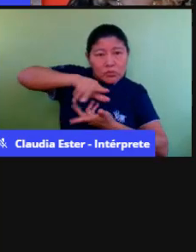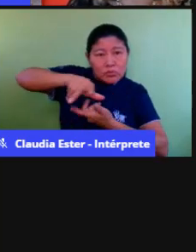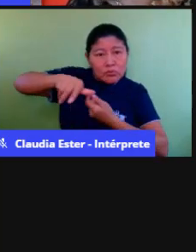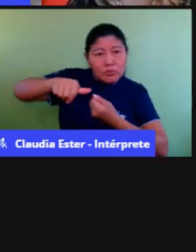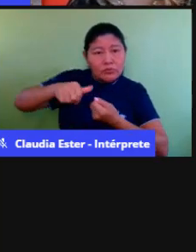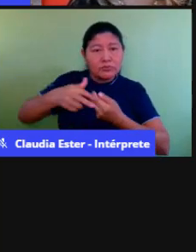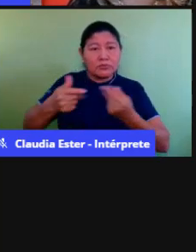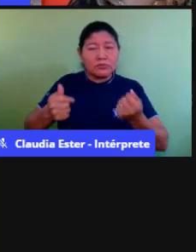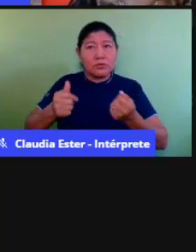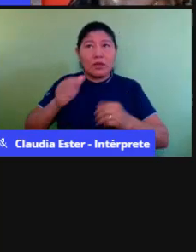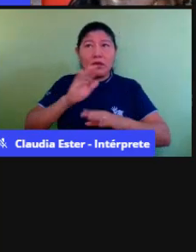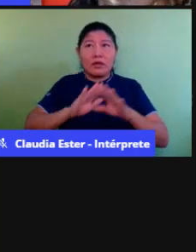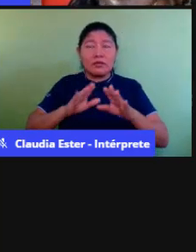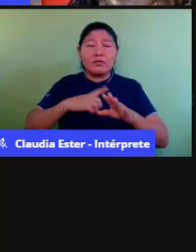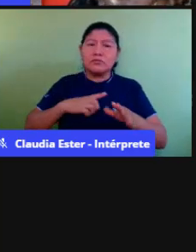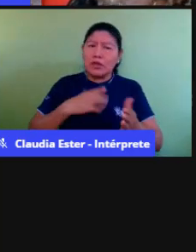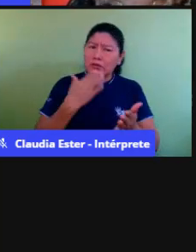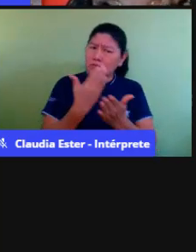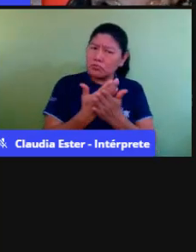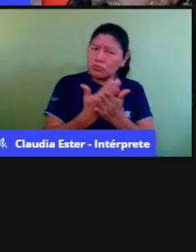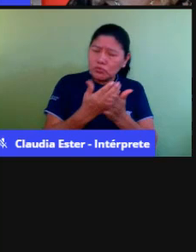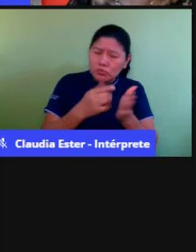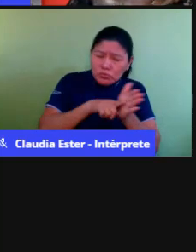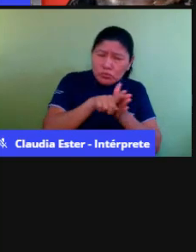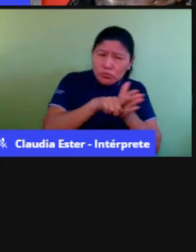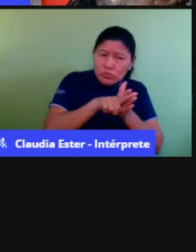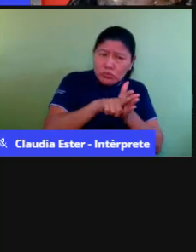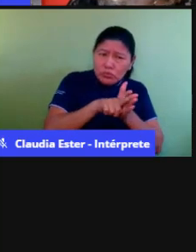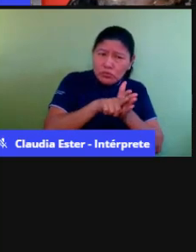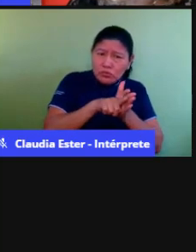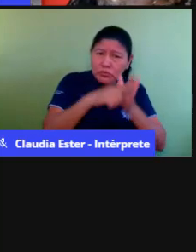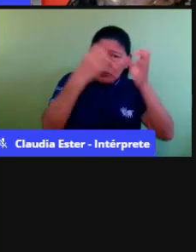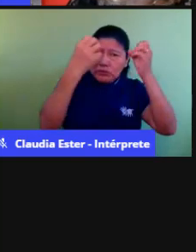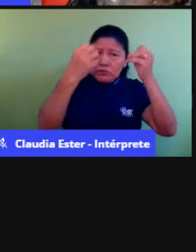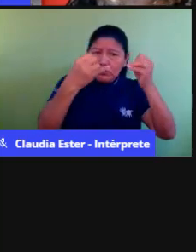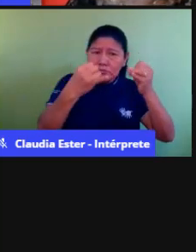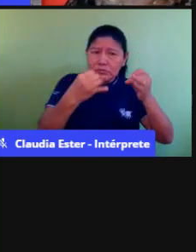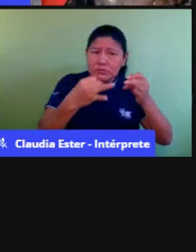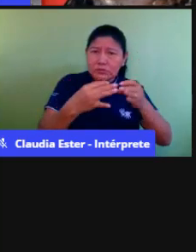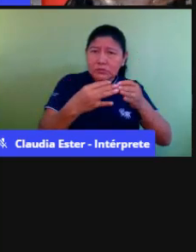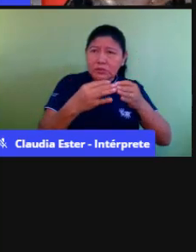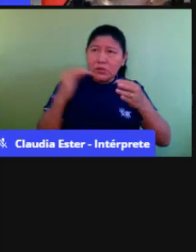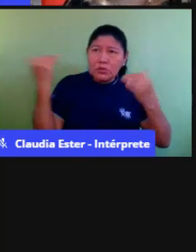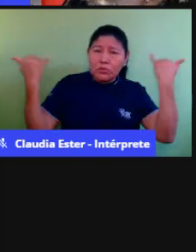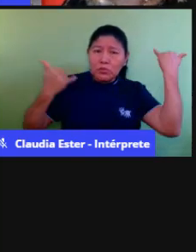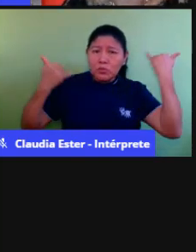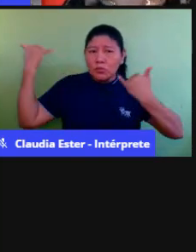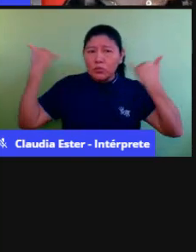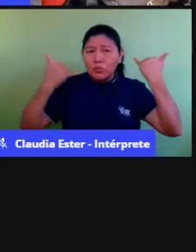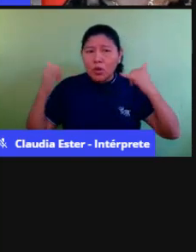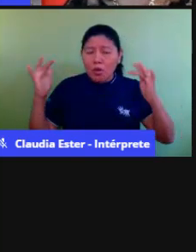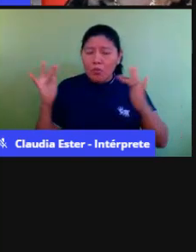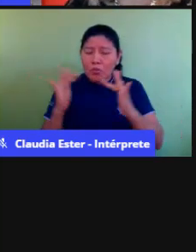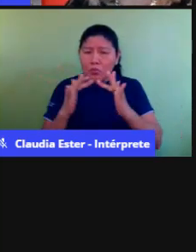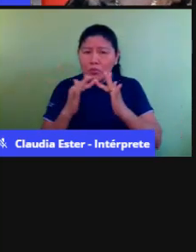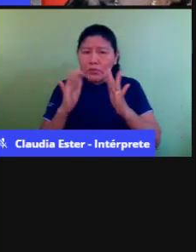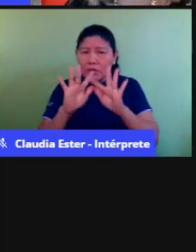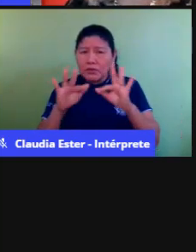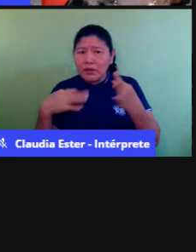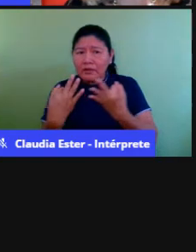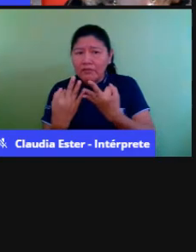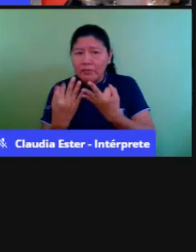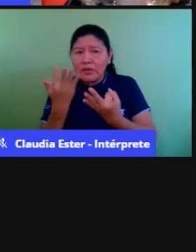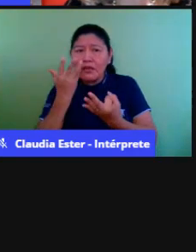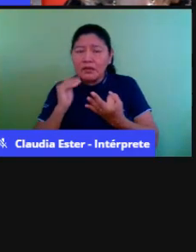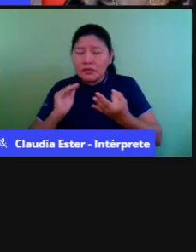avós, professores, família, é um dos melhores estímulos que a criança pode ter.